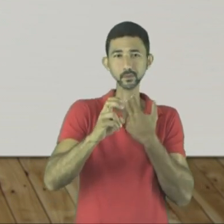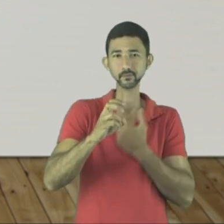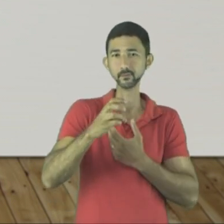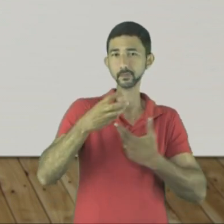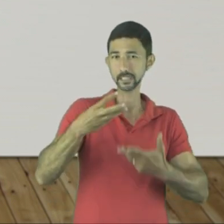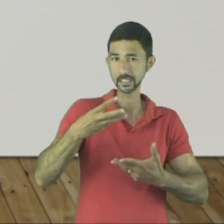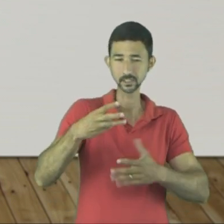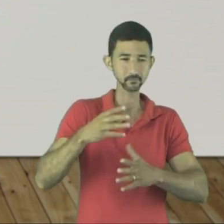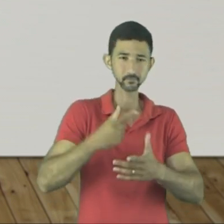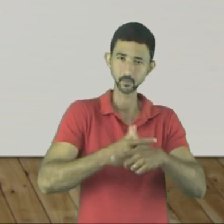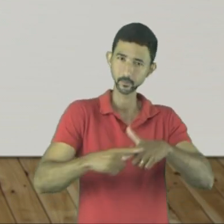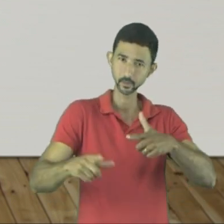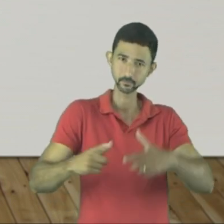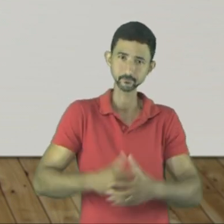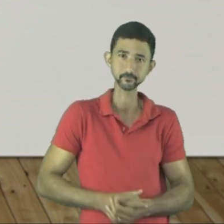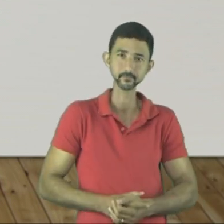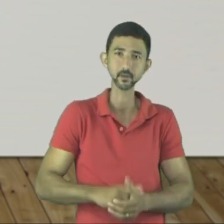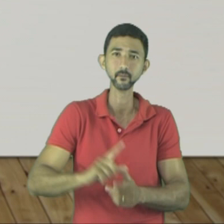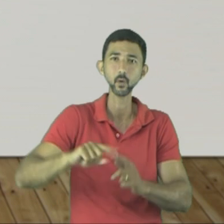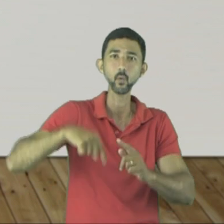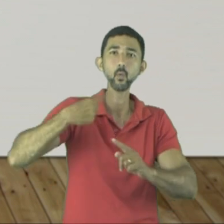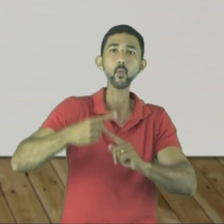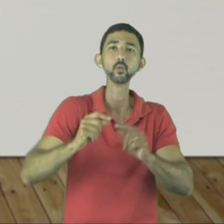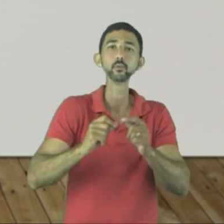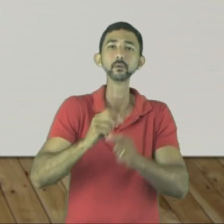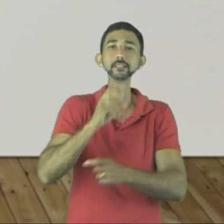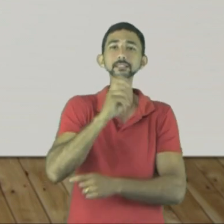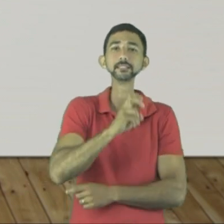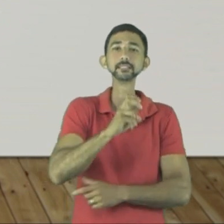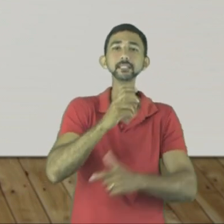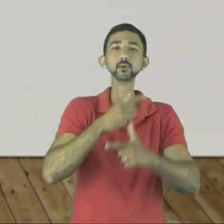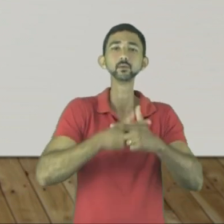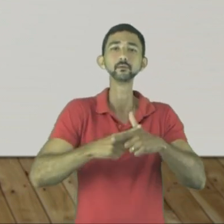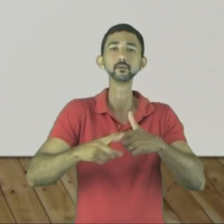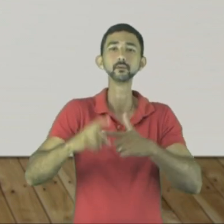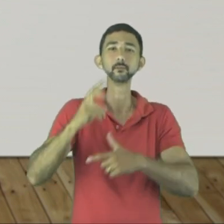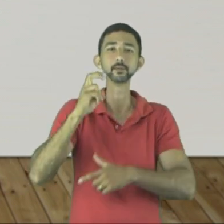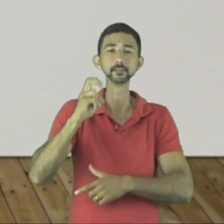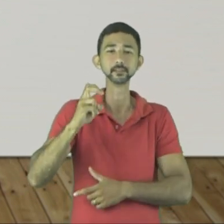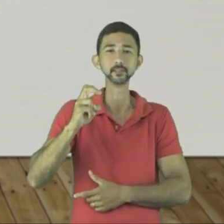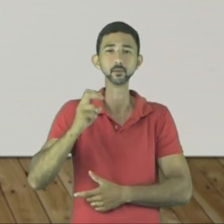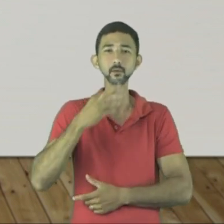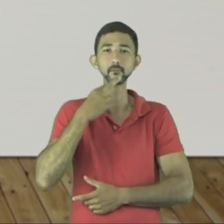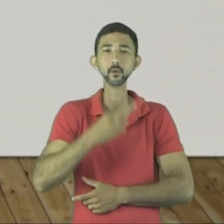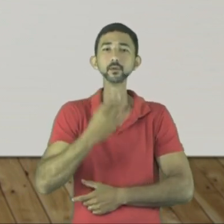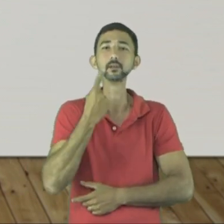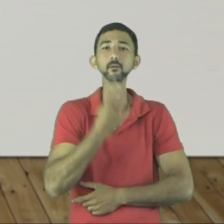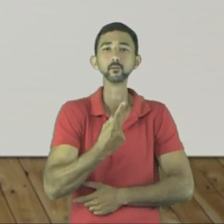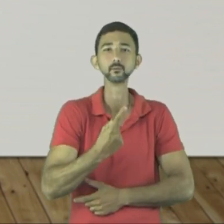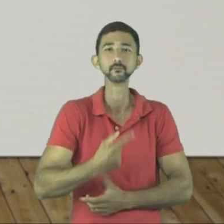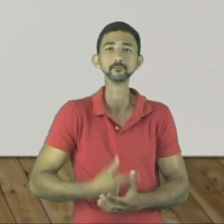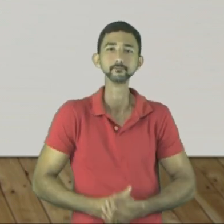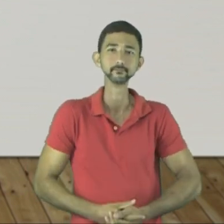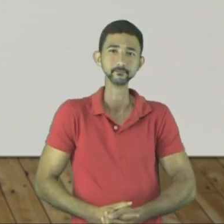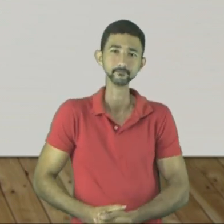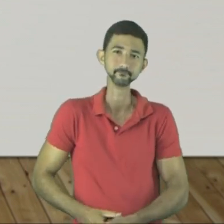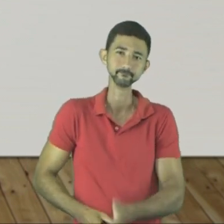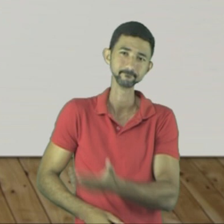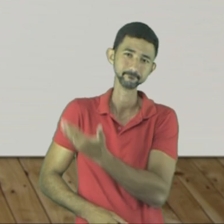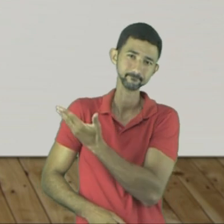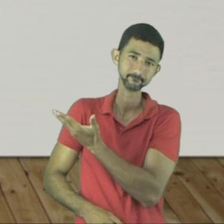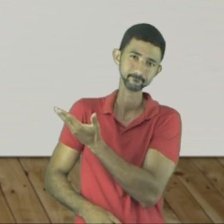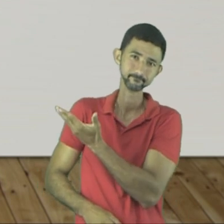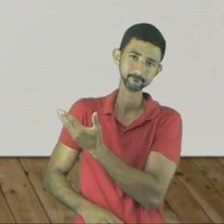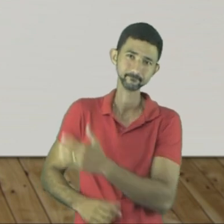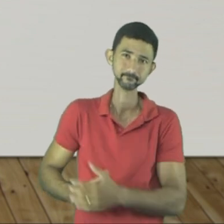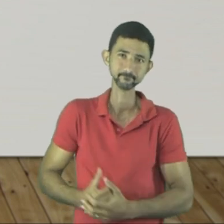por 3, eu passo para o próximo número primo, que no caso é o 5, que resultou em 1. Chegou aqui onde eu queria, aí